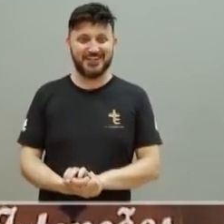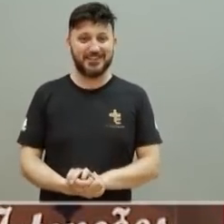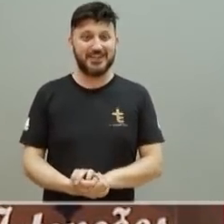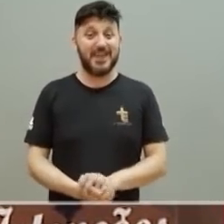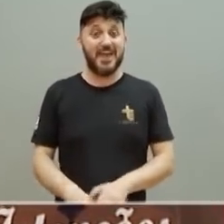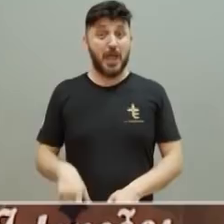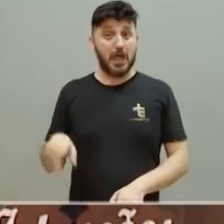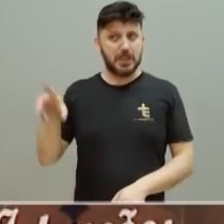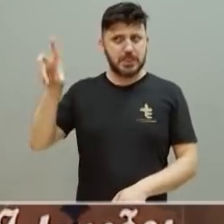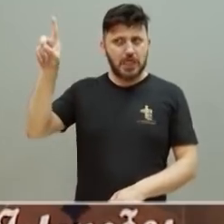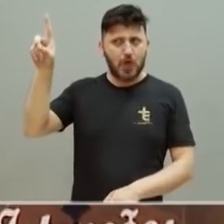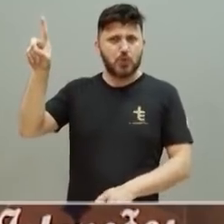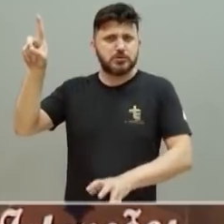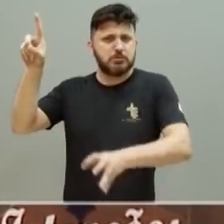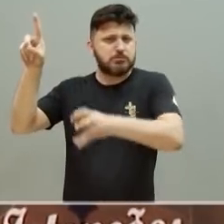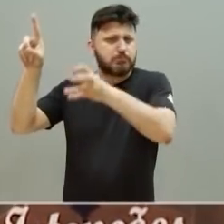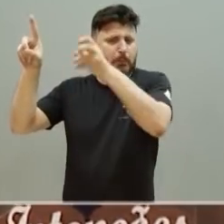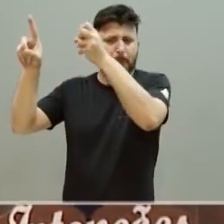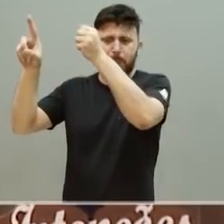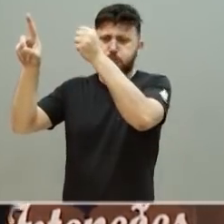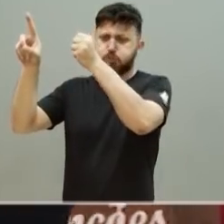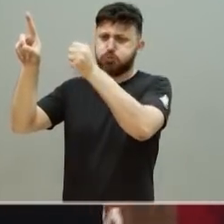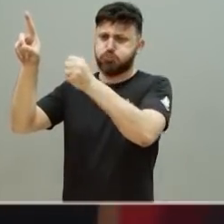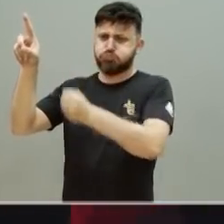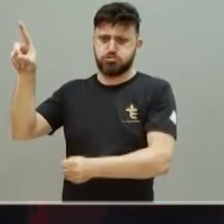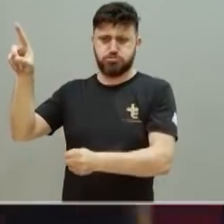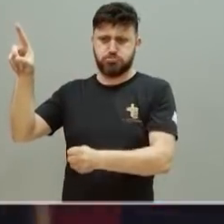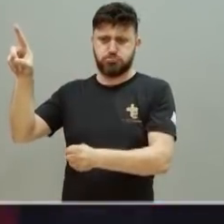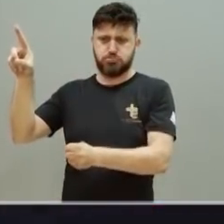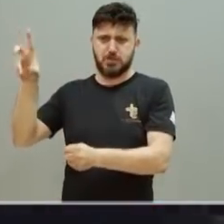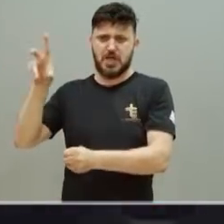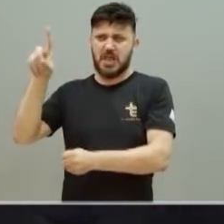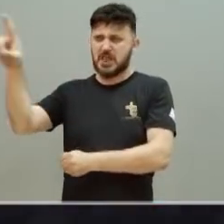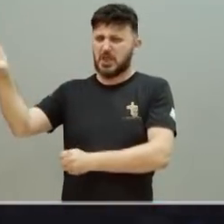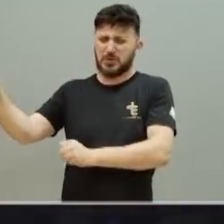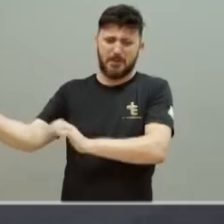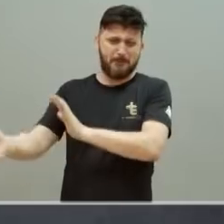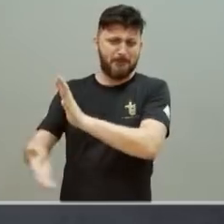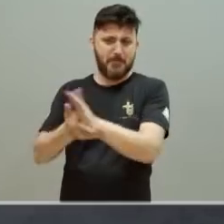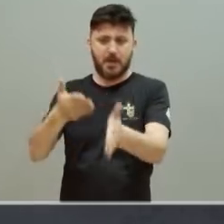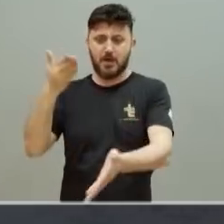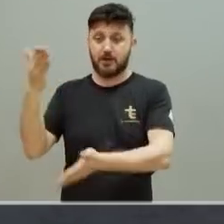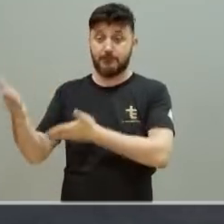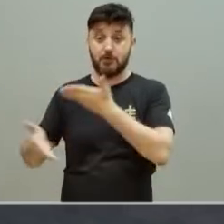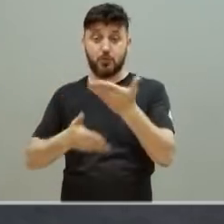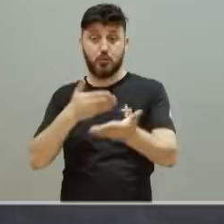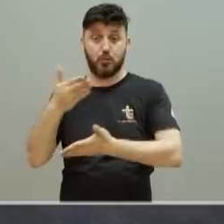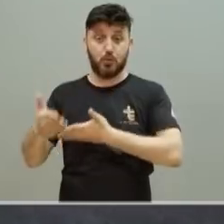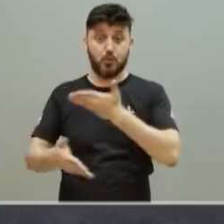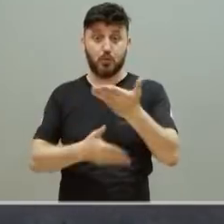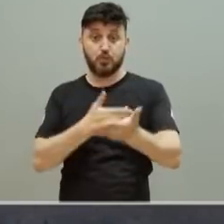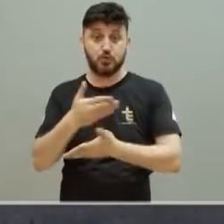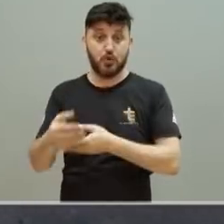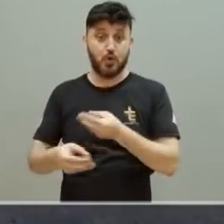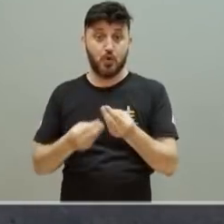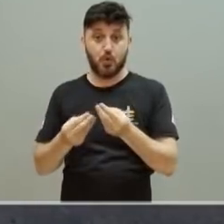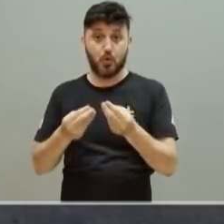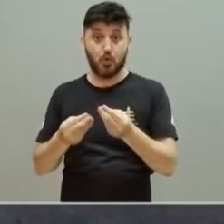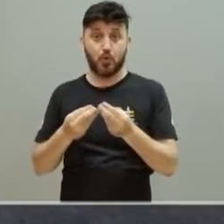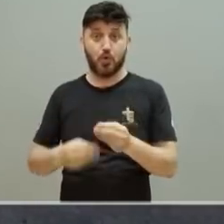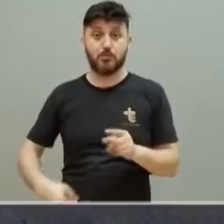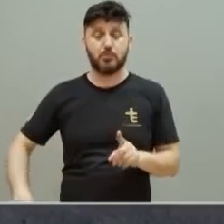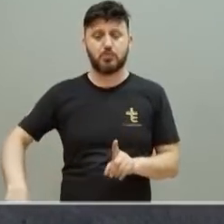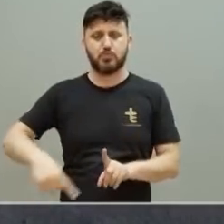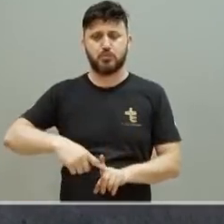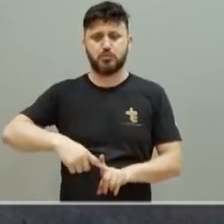Esse Deus é tão tremendo, esse Deus é tão fantástico, que não bastasse subir no alto da